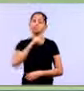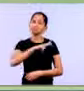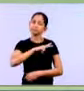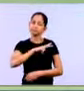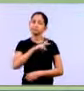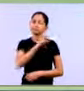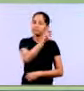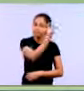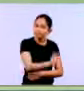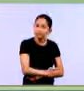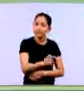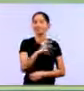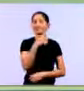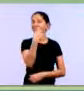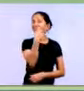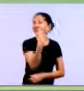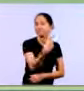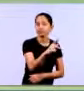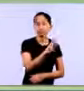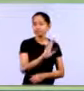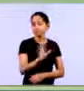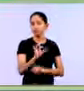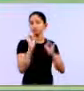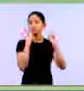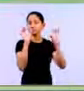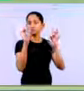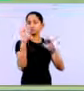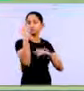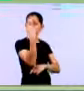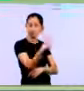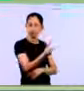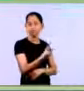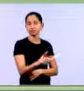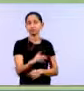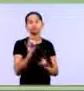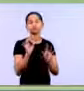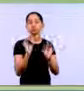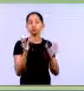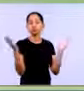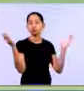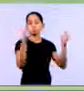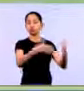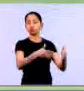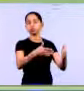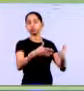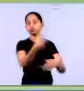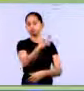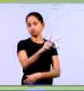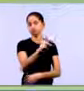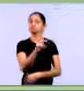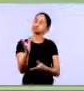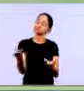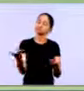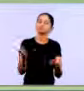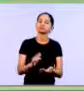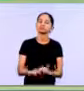delegada a um ente, somente ele tem direito para trabalhar esse tributo, para instituir, para arrecadar e